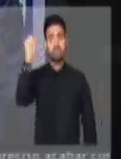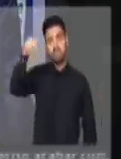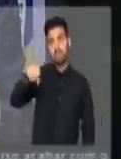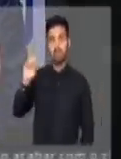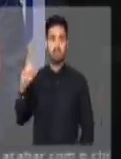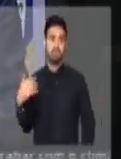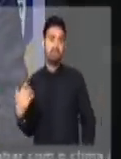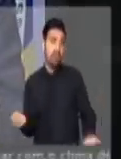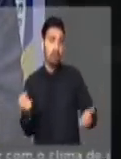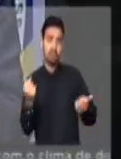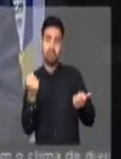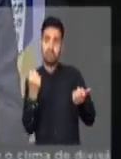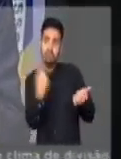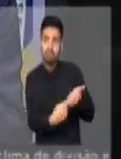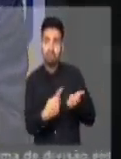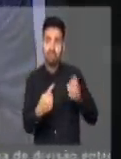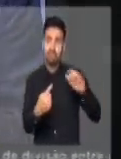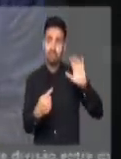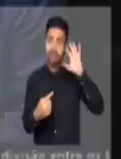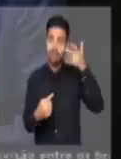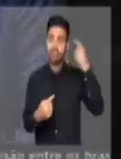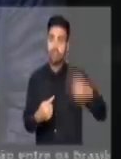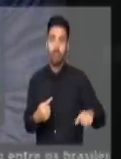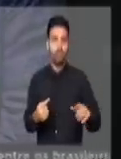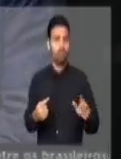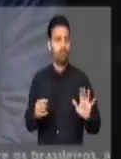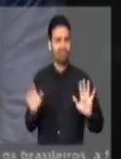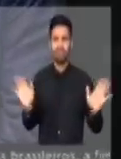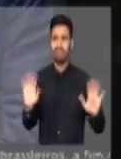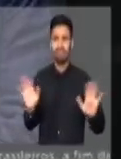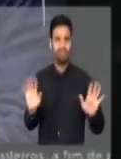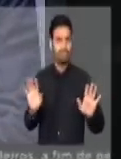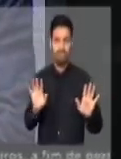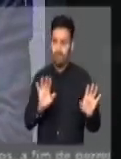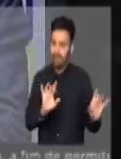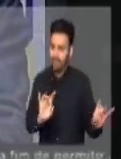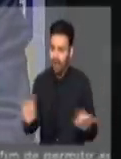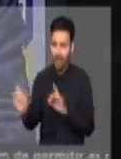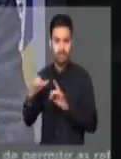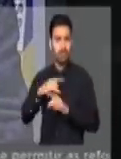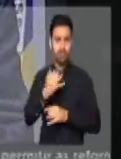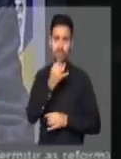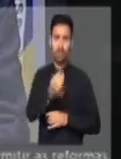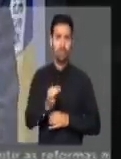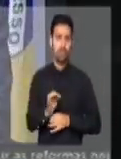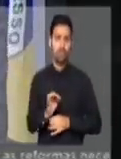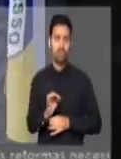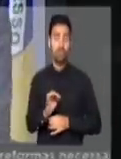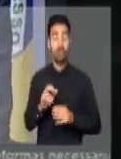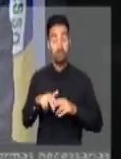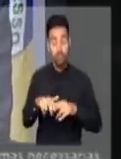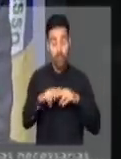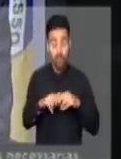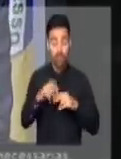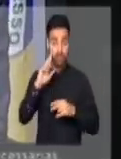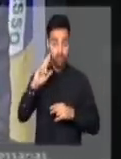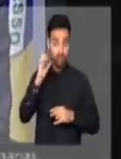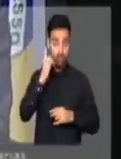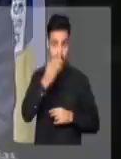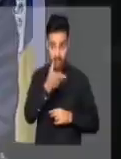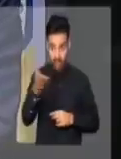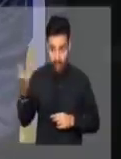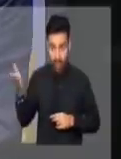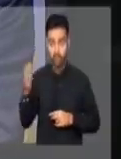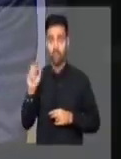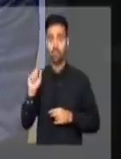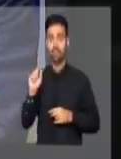voto contra o impeachment da presidente Dilma Rousseff. Portanto, senhoras e senhores deputados, a decisão que